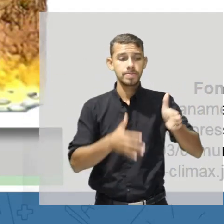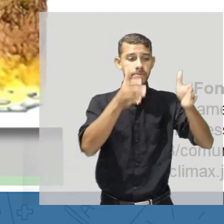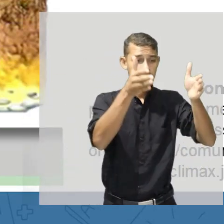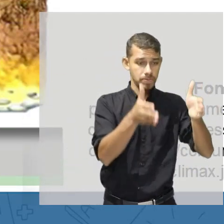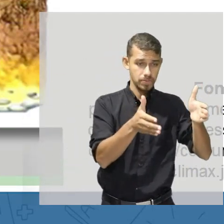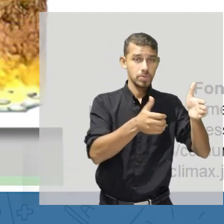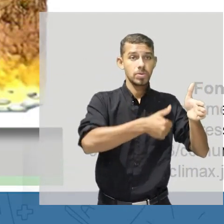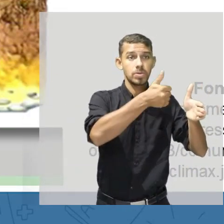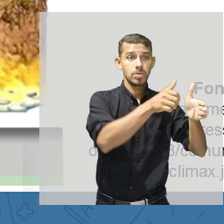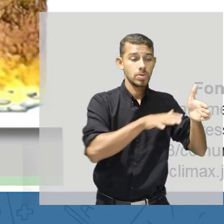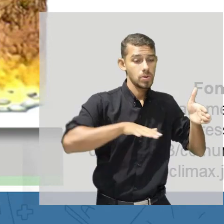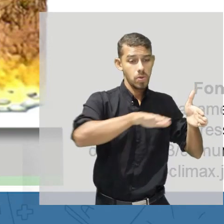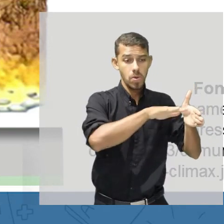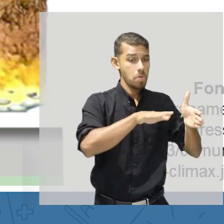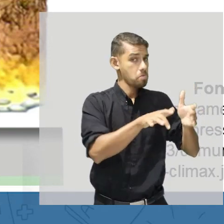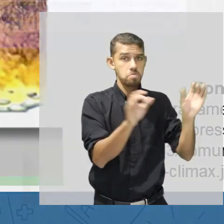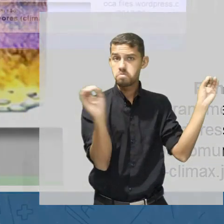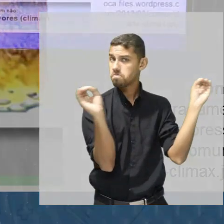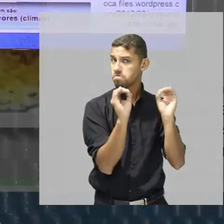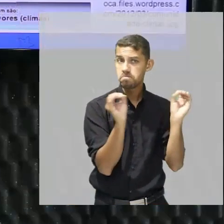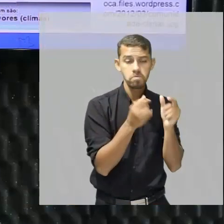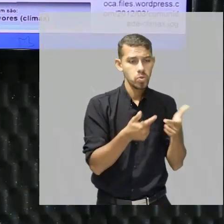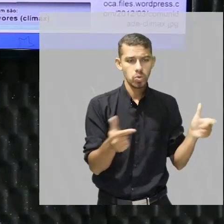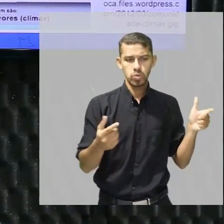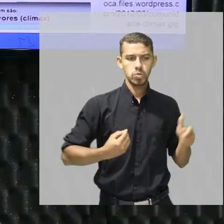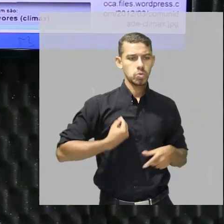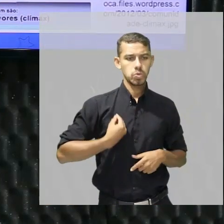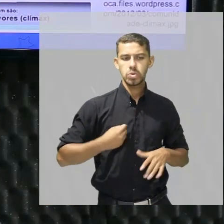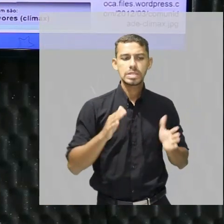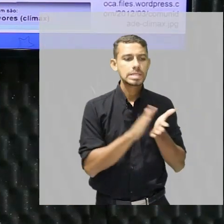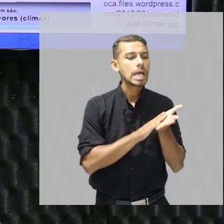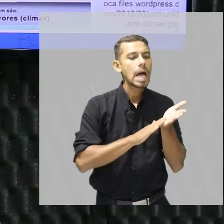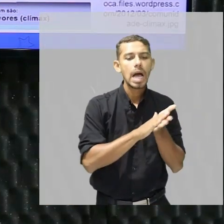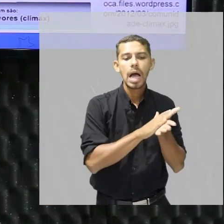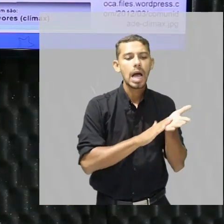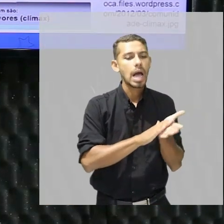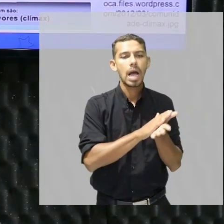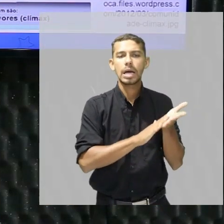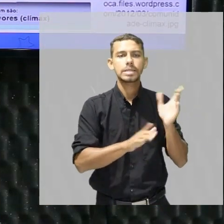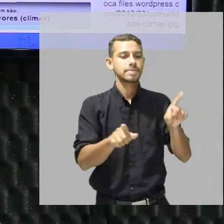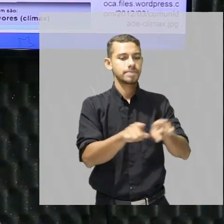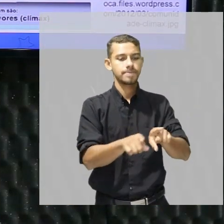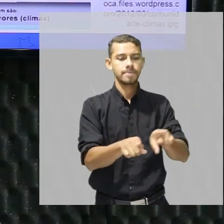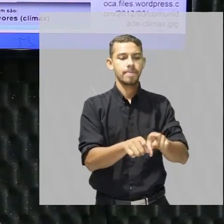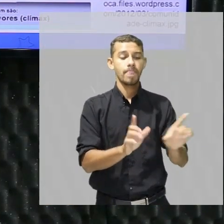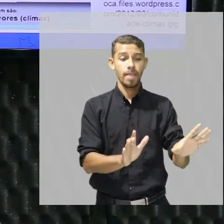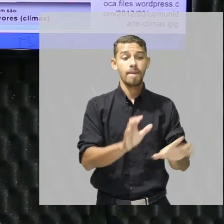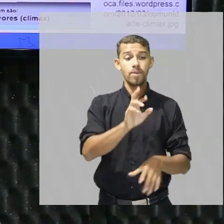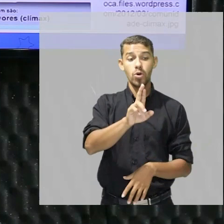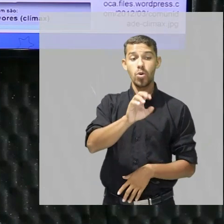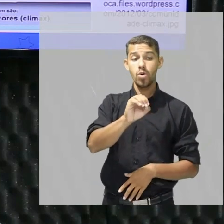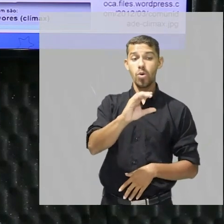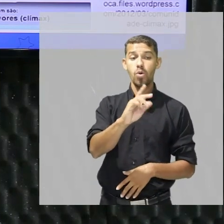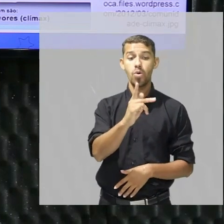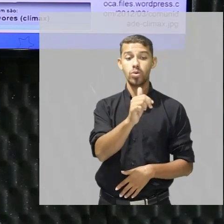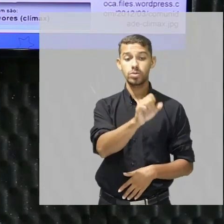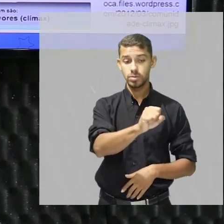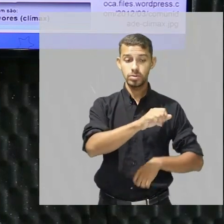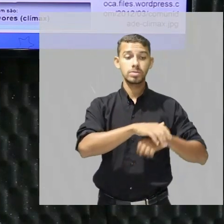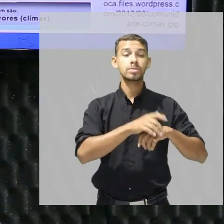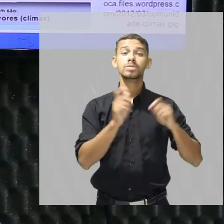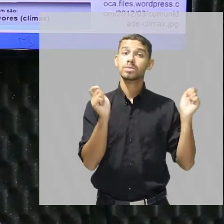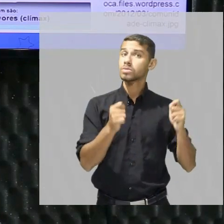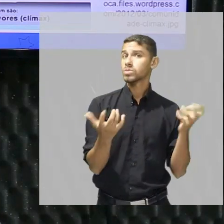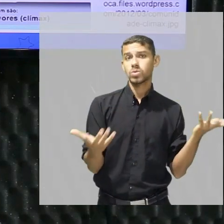ó, um ambiente que não está habitado inicialmente, é formado exclusivamente por rochas, tá? Então,